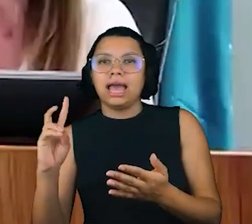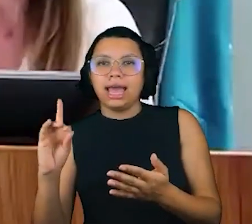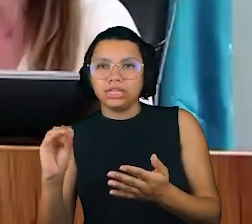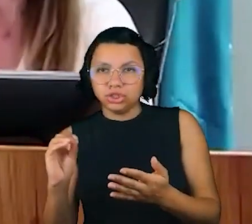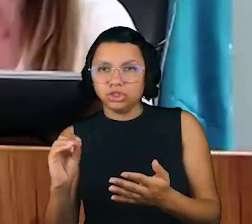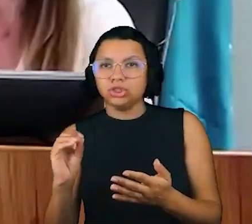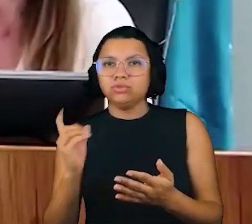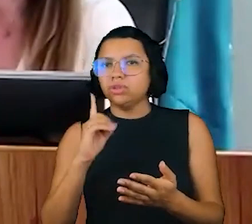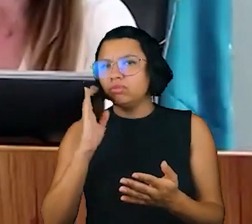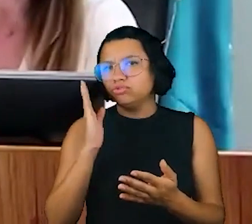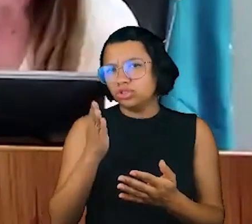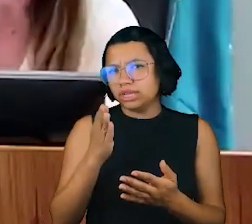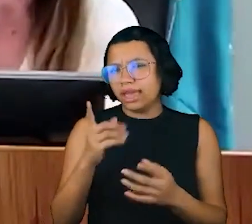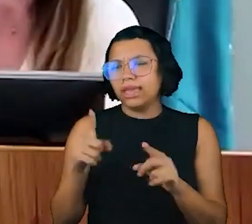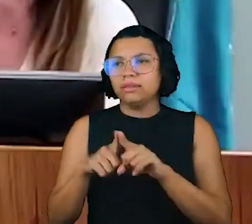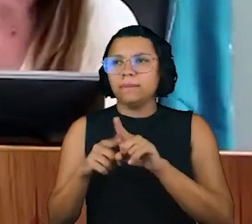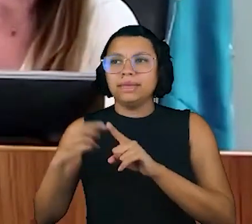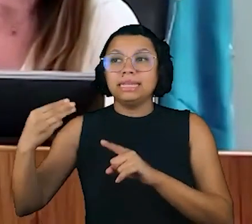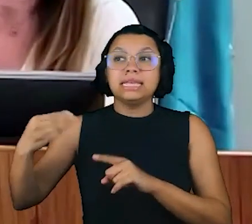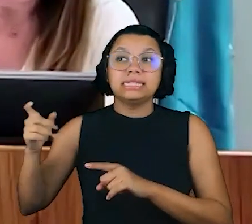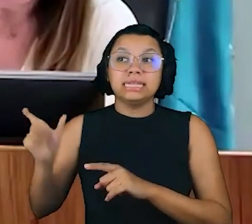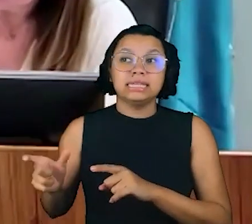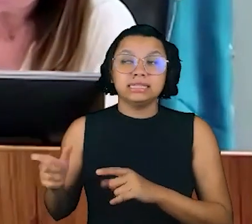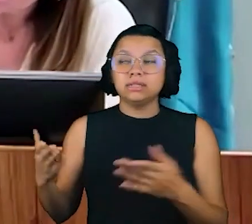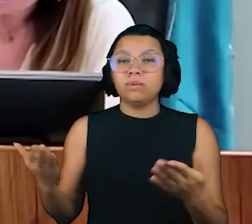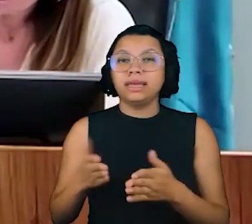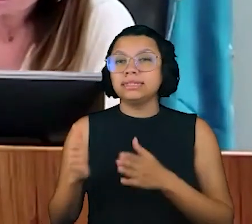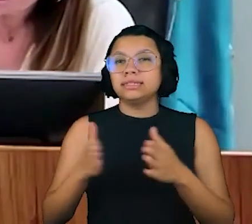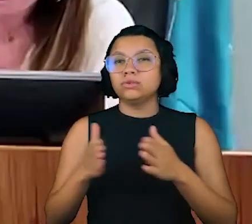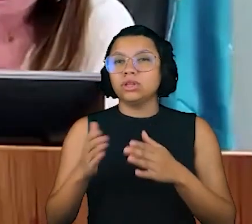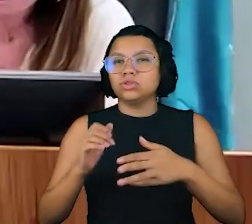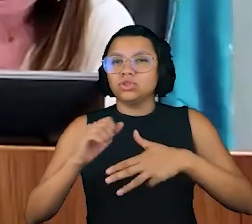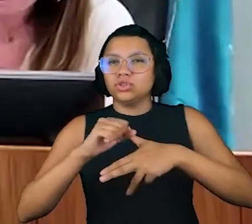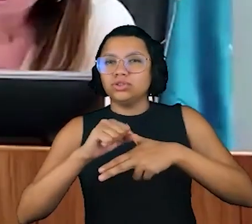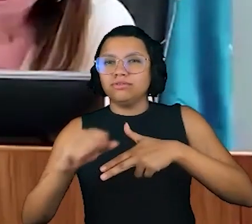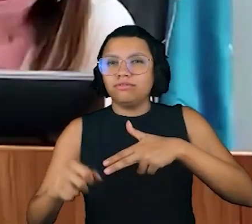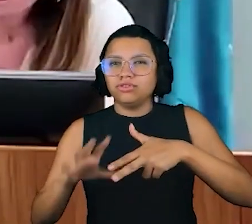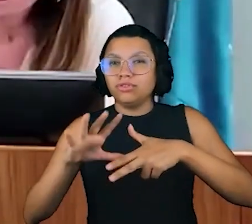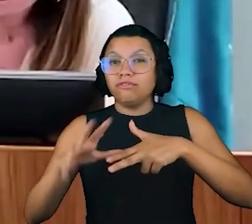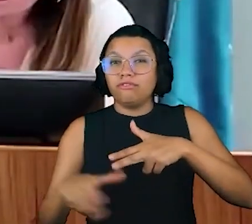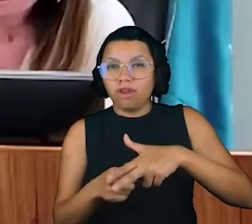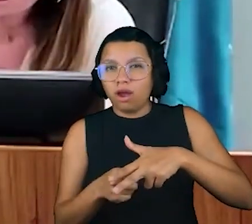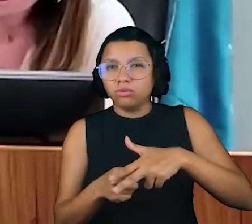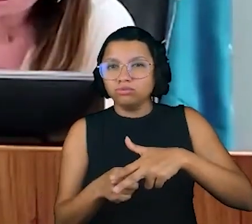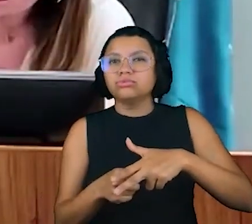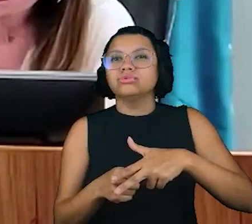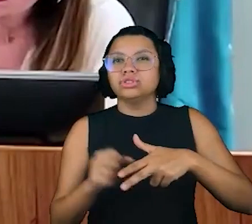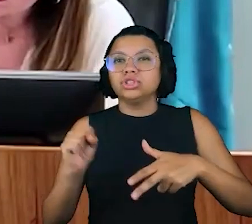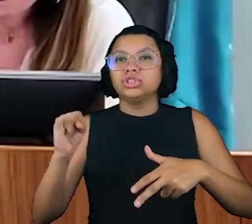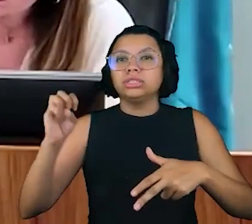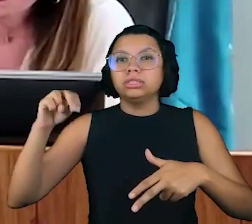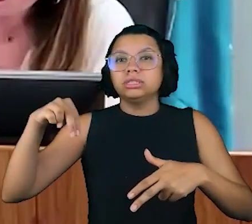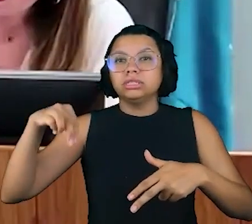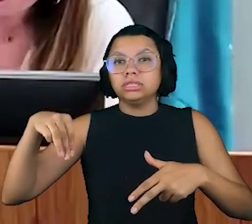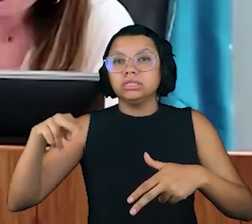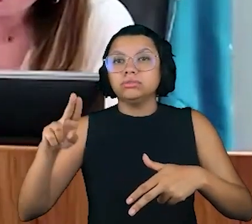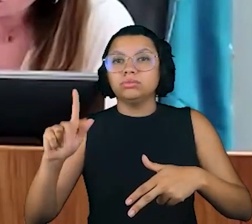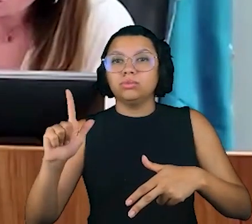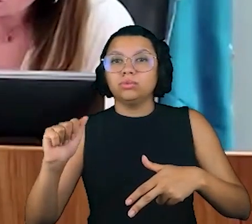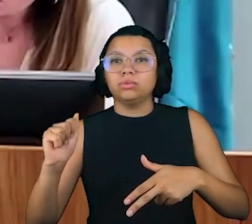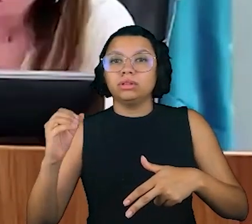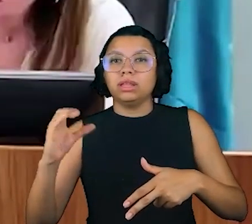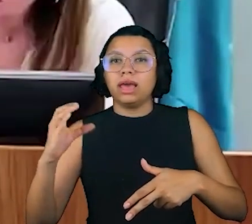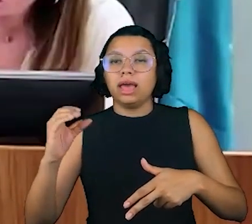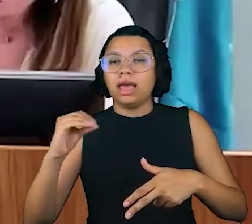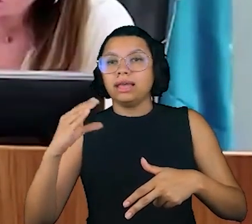essas situações de simulação, essas situações de fraude, elas precisam ser reprimidas,